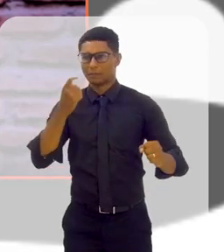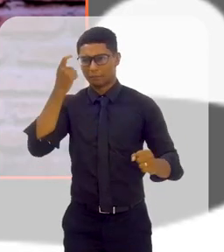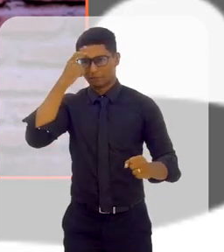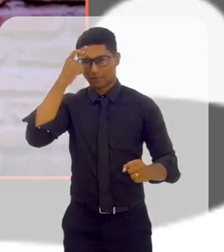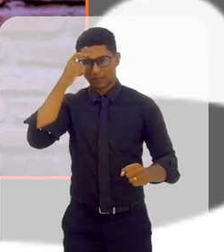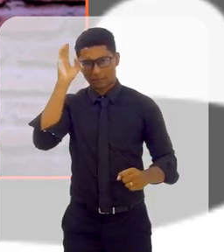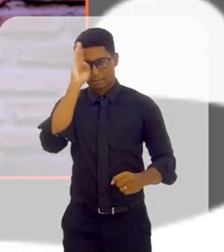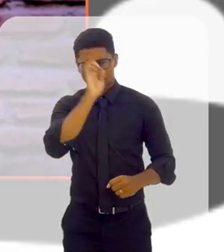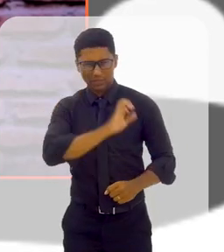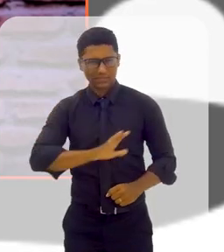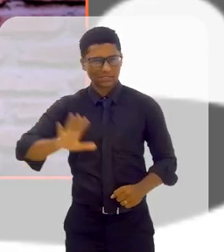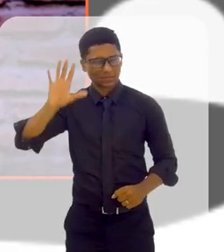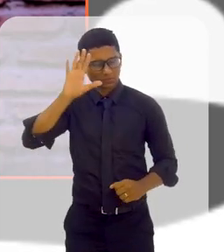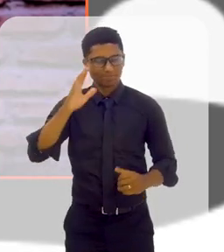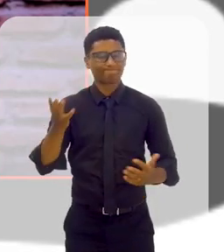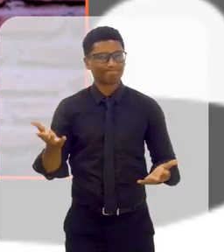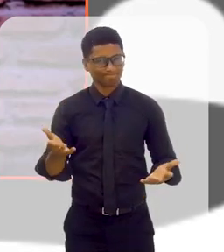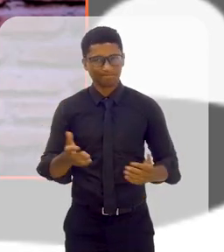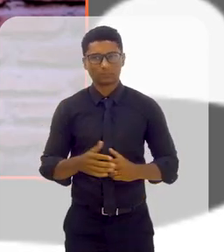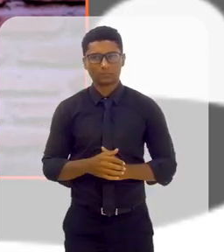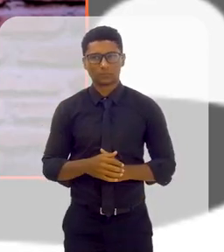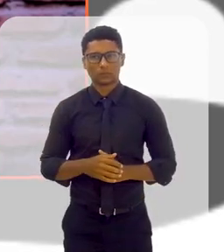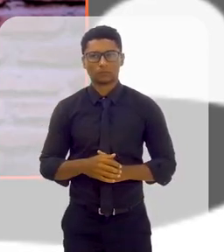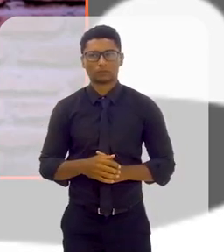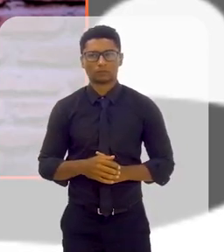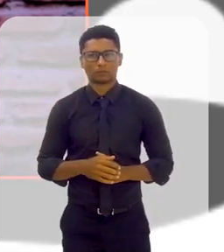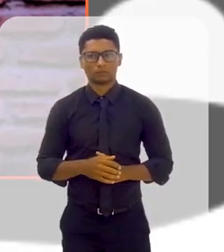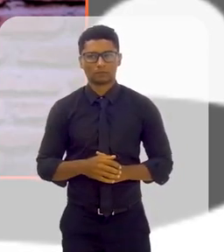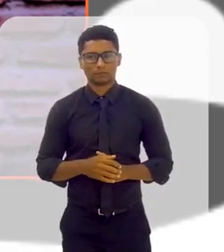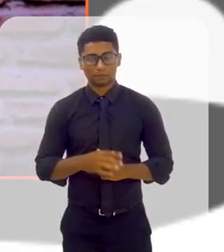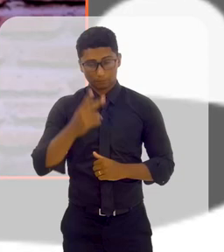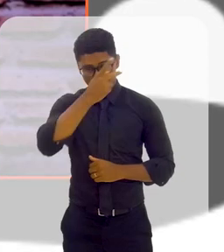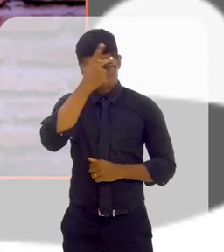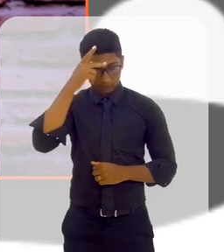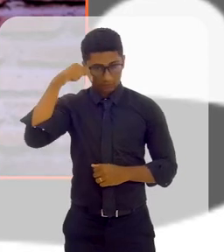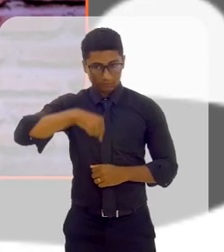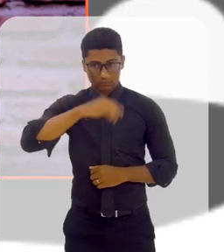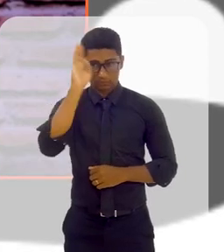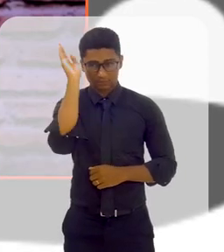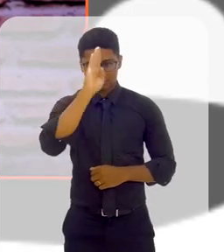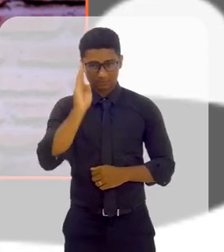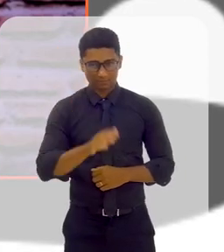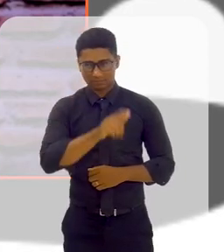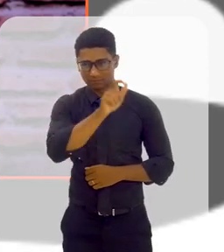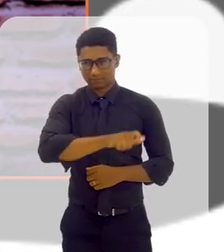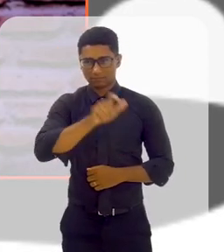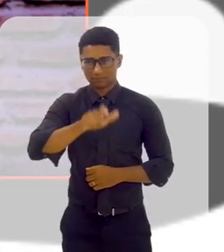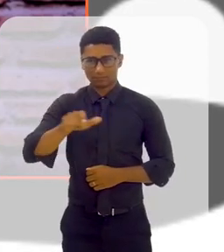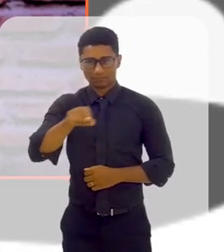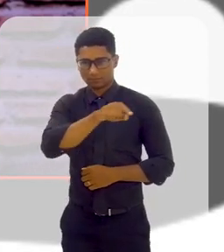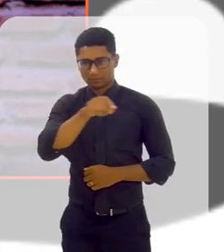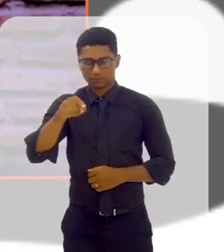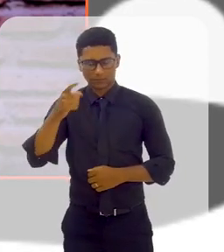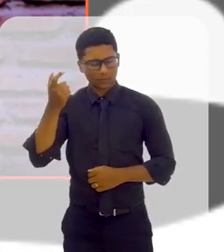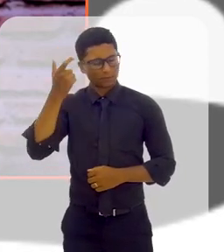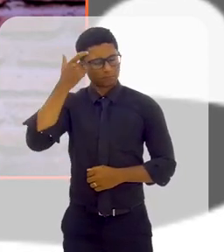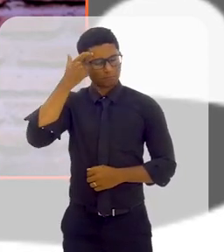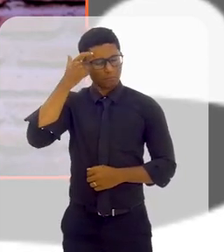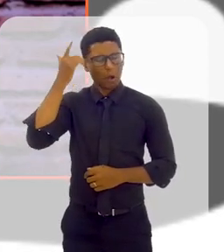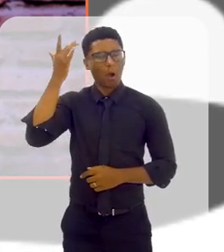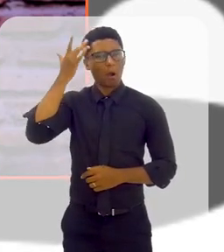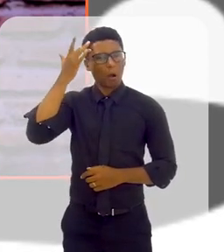Quando você pensa em toda a Federação o brasileiro de forma geral ele tem criado